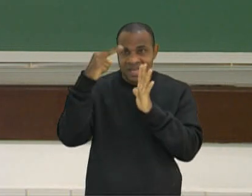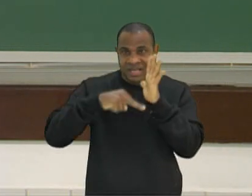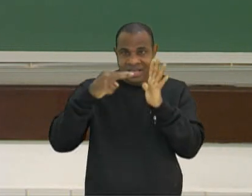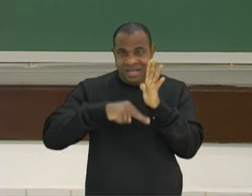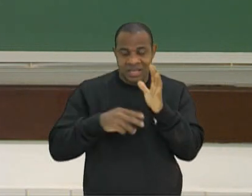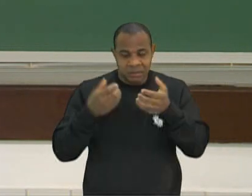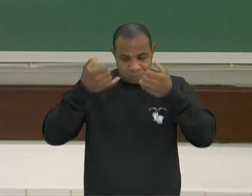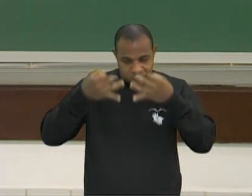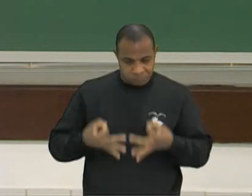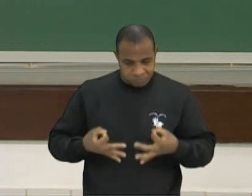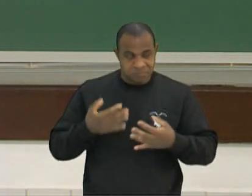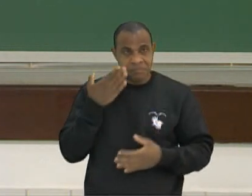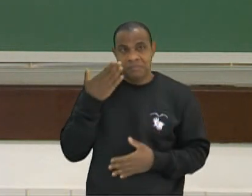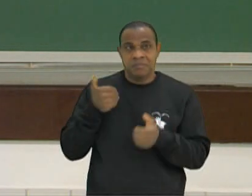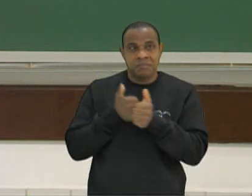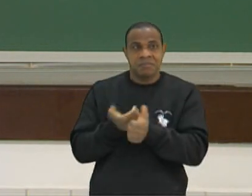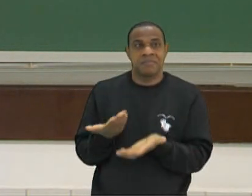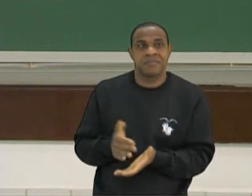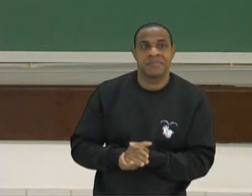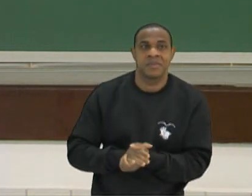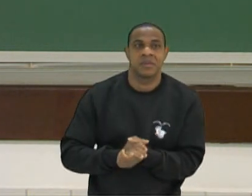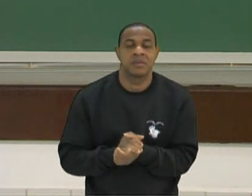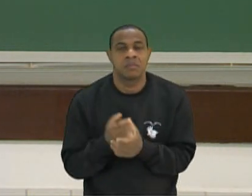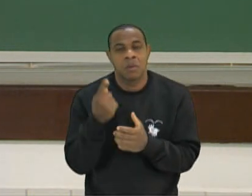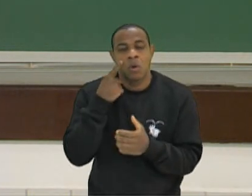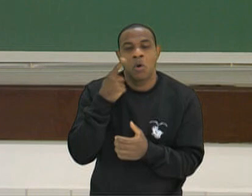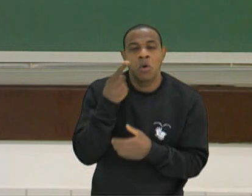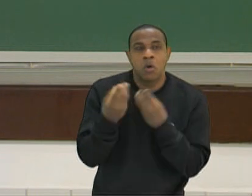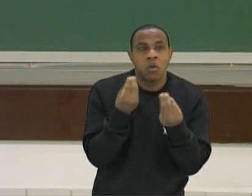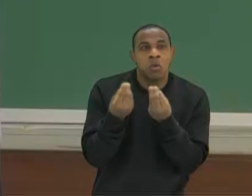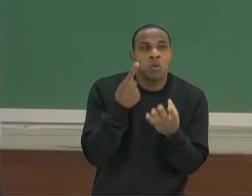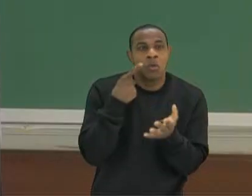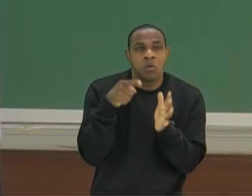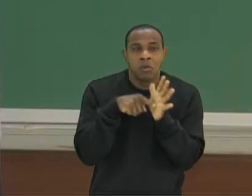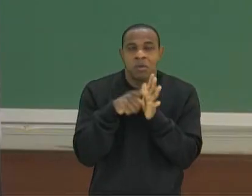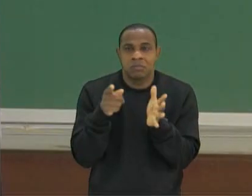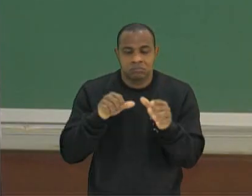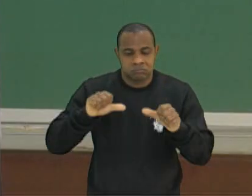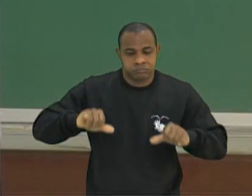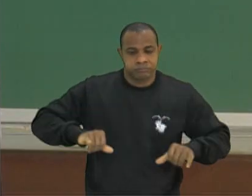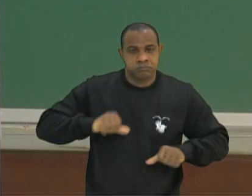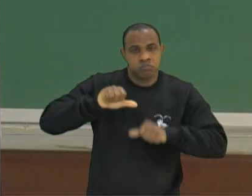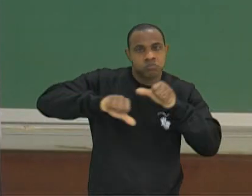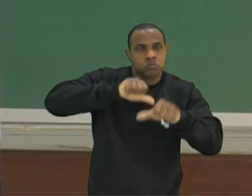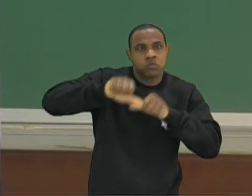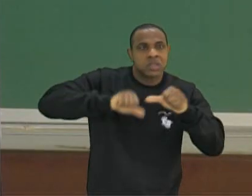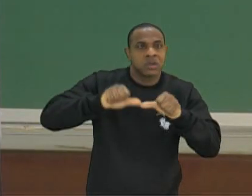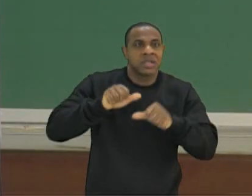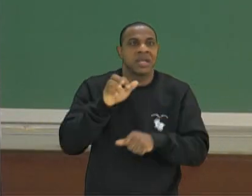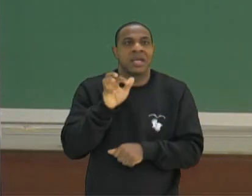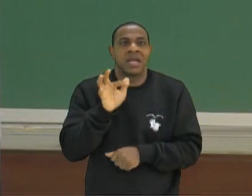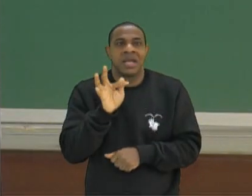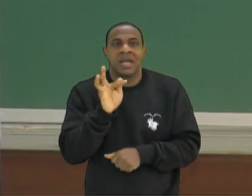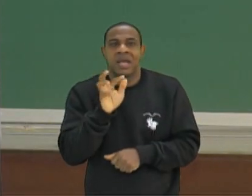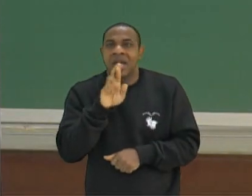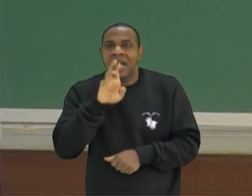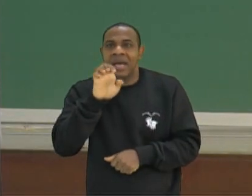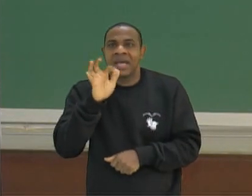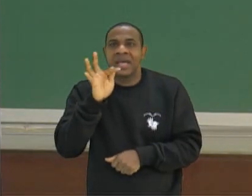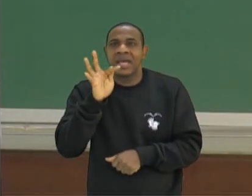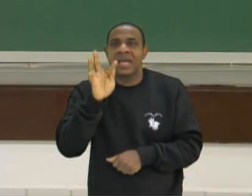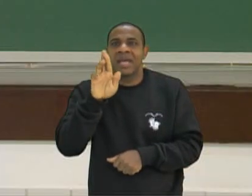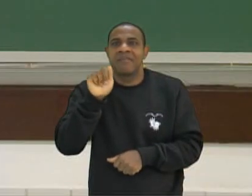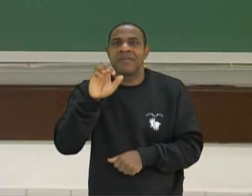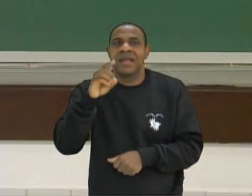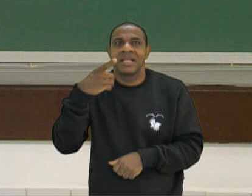bem adequada. Me acompanhe na tela. Verifica-se que, ao sofrer refração, um trem de ondas, lembrando